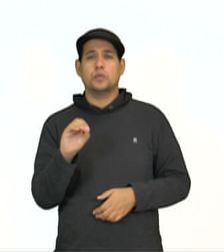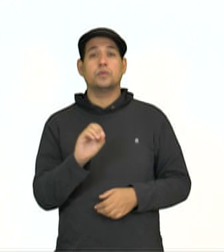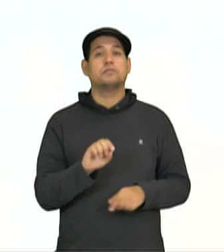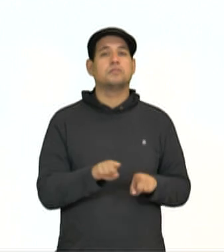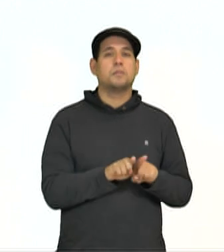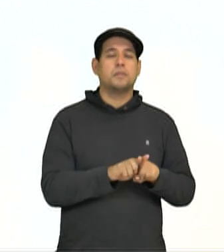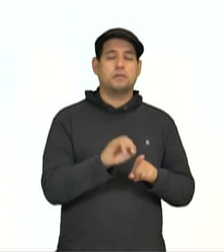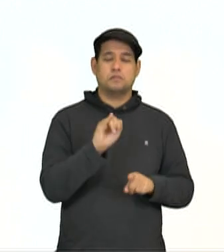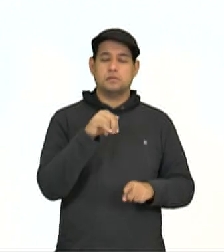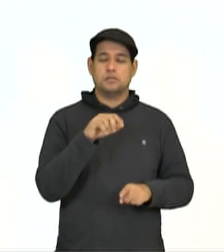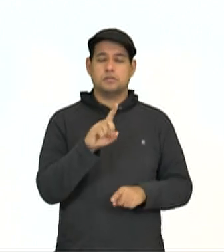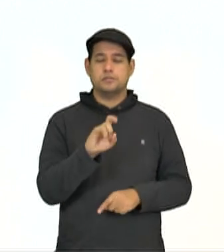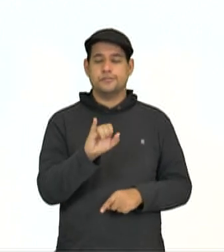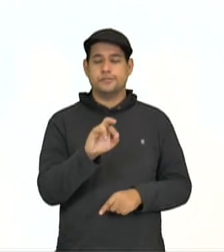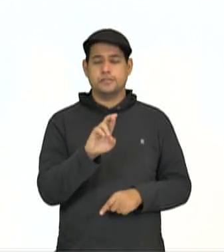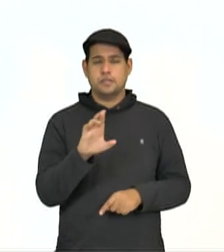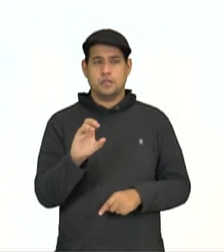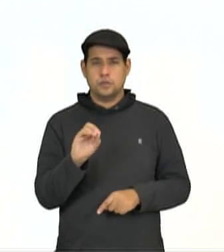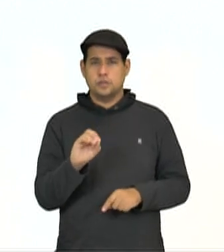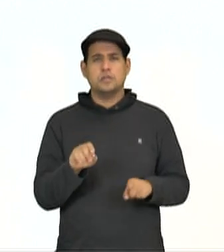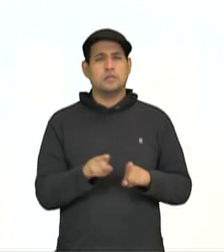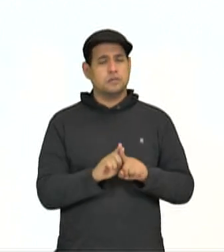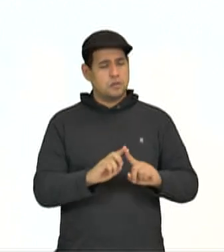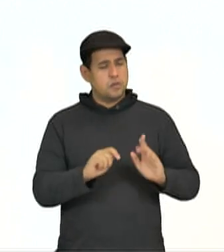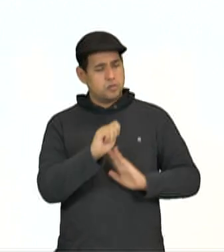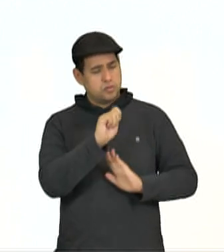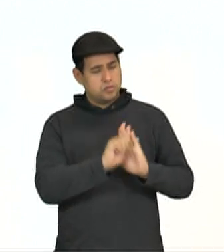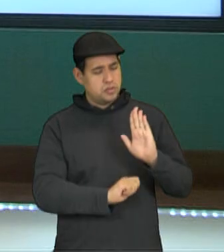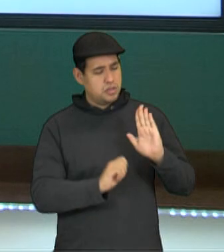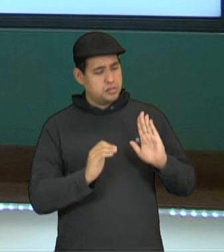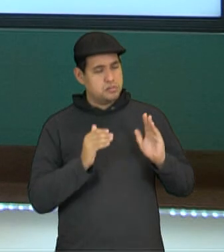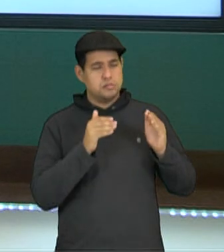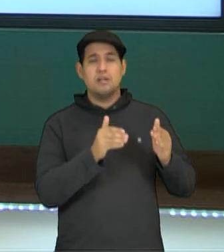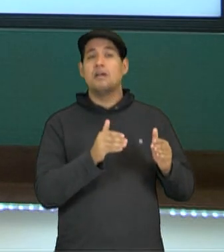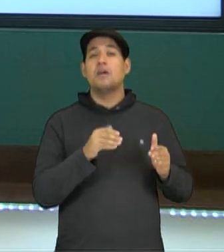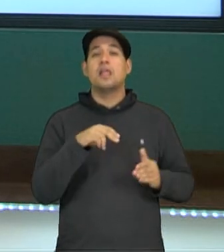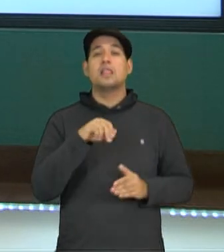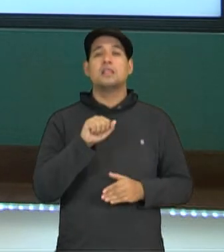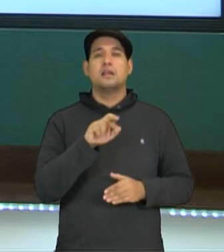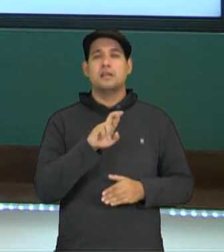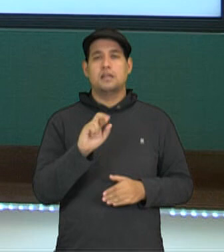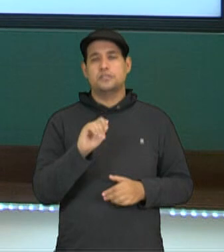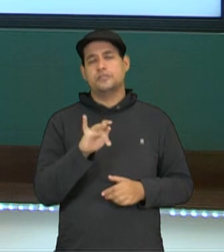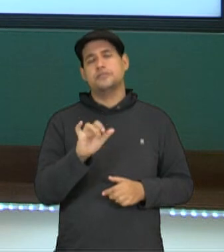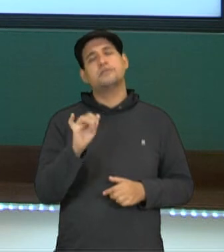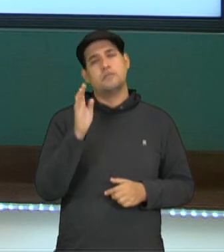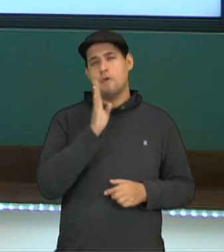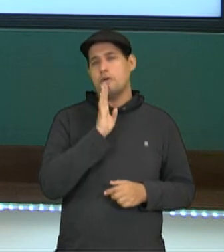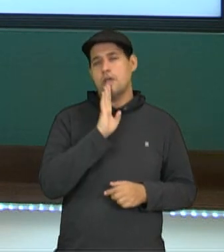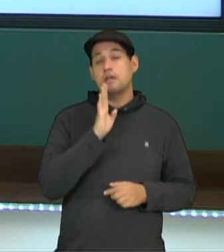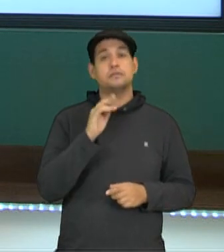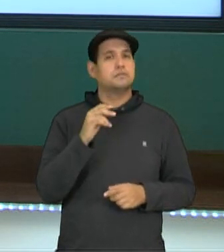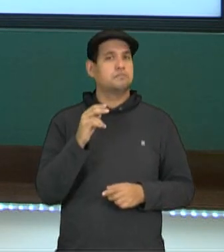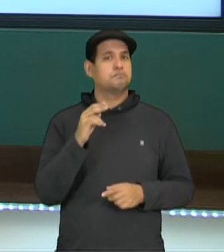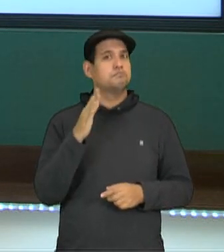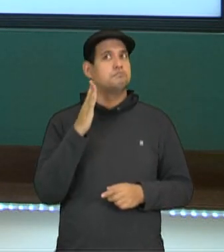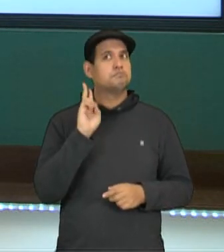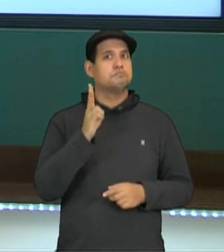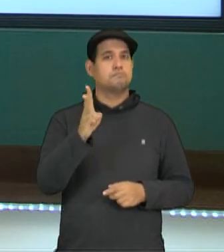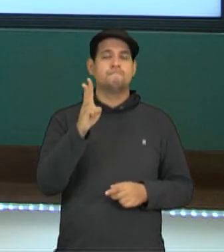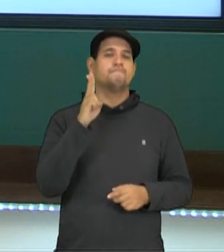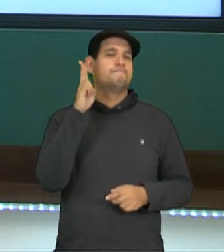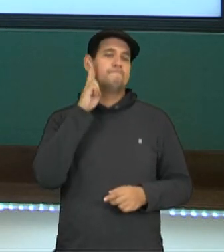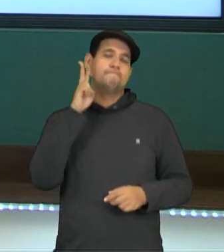narrativo. Quando eu falo aqui sobre texto narrativo, é claro que vocês têm, né, não é novidade, eu acho que é sempre interessante a gente